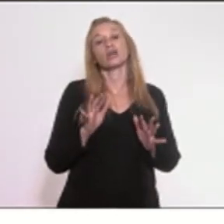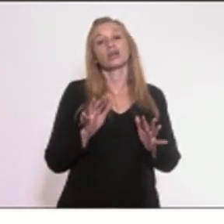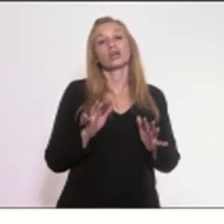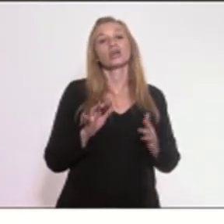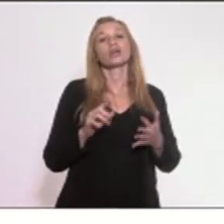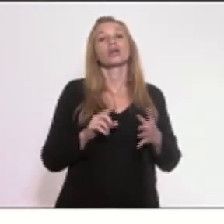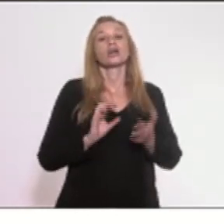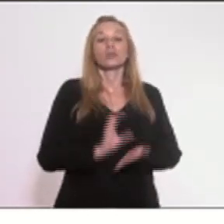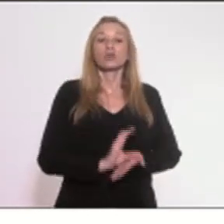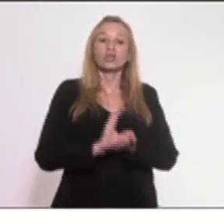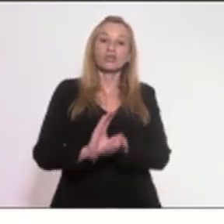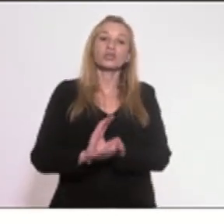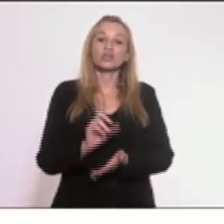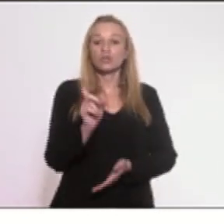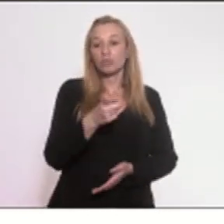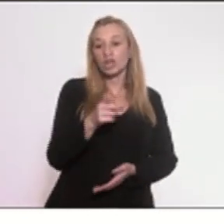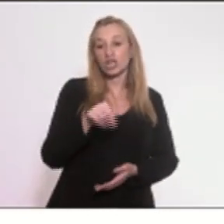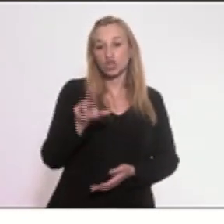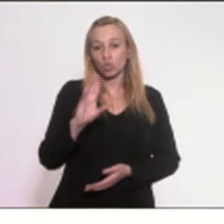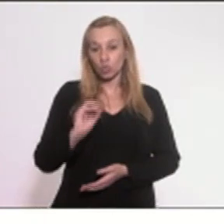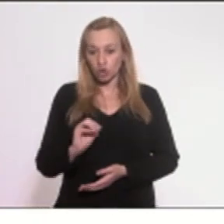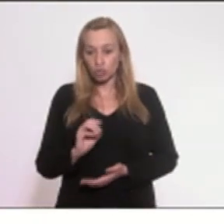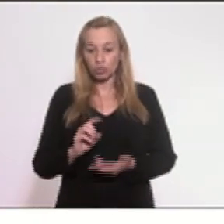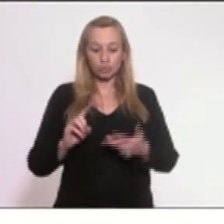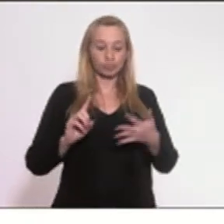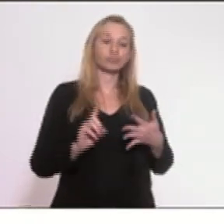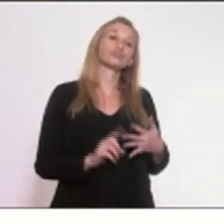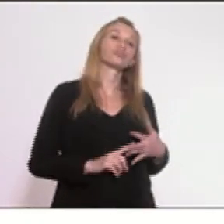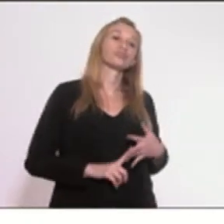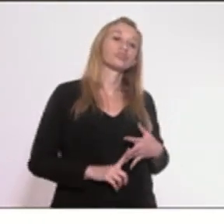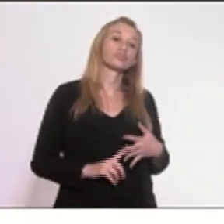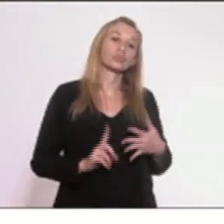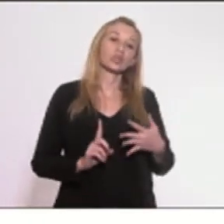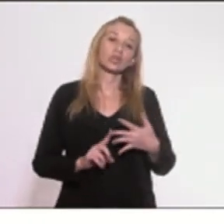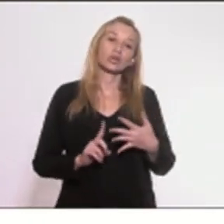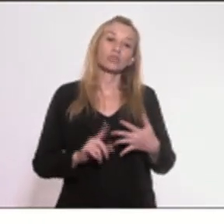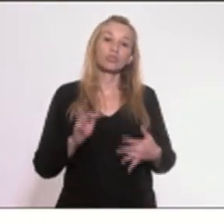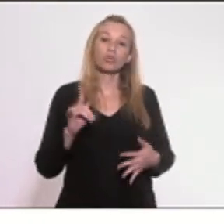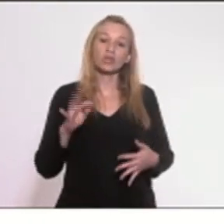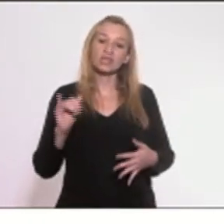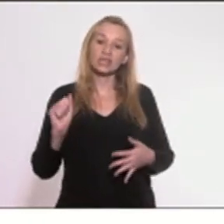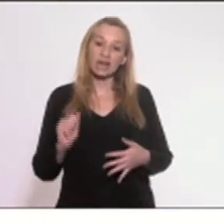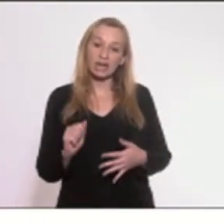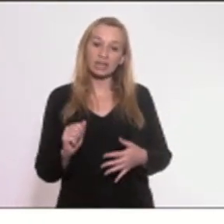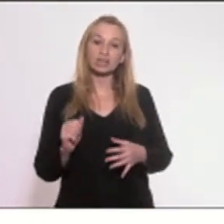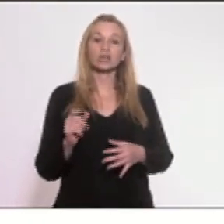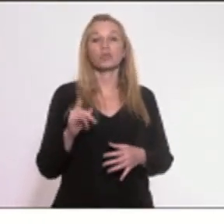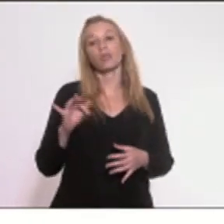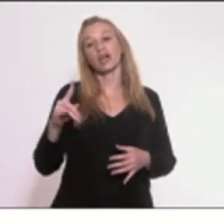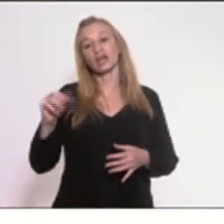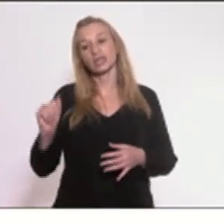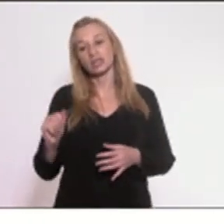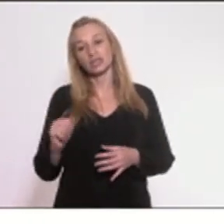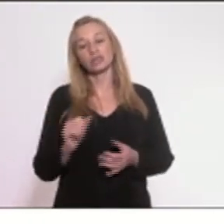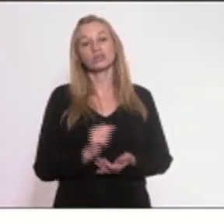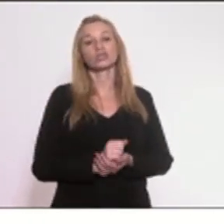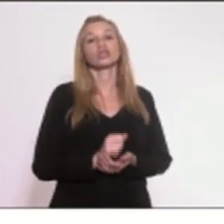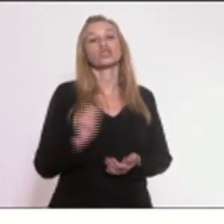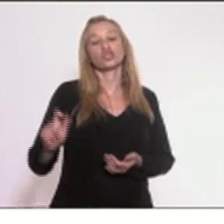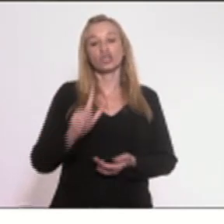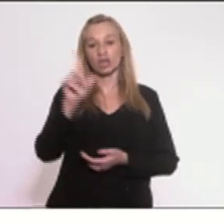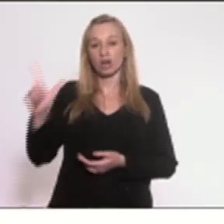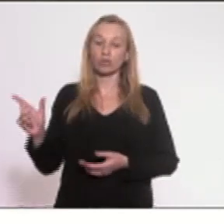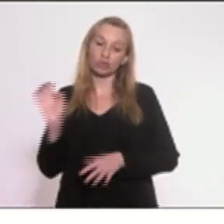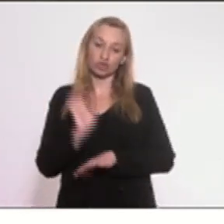de benefício do bilhete único até o limite do teto do INSS, publicidade e propaganda da PGE, da Procuradoria Geral do